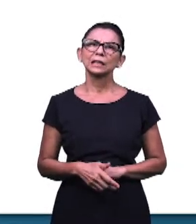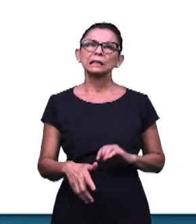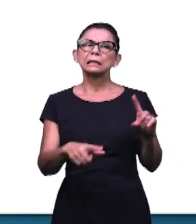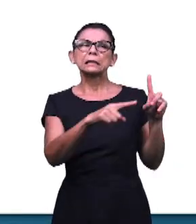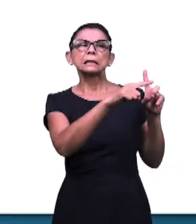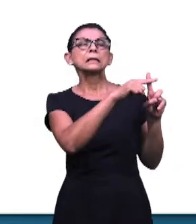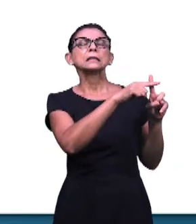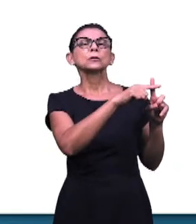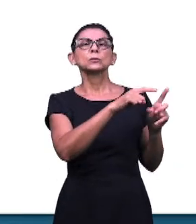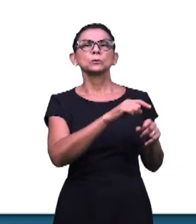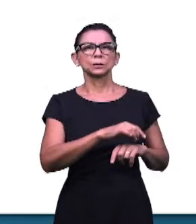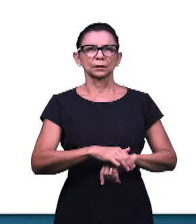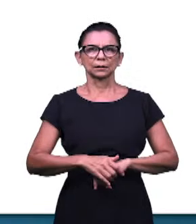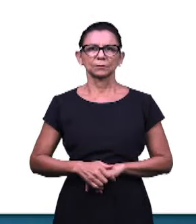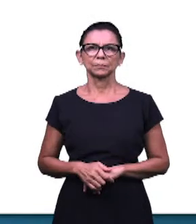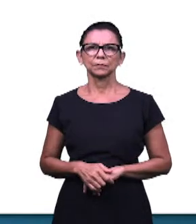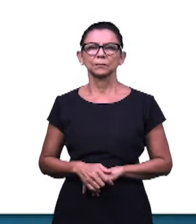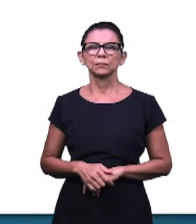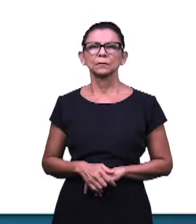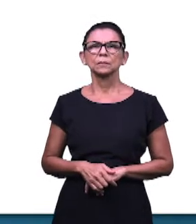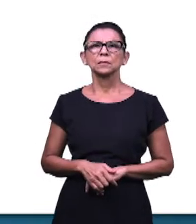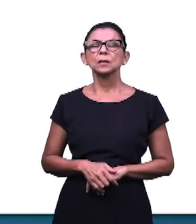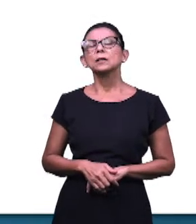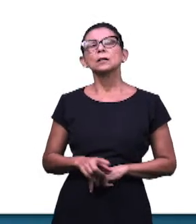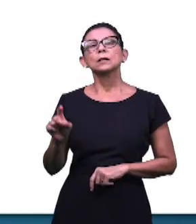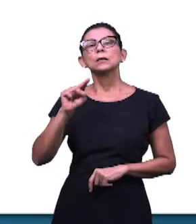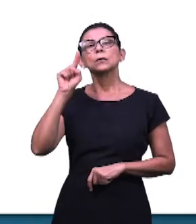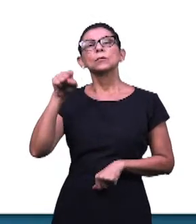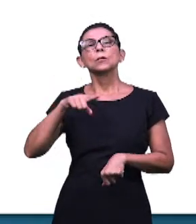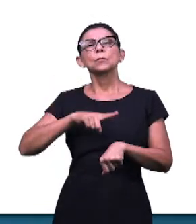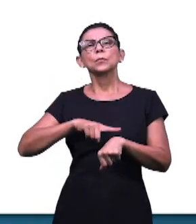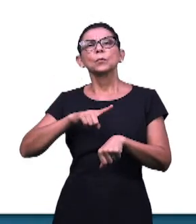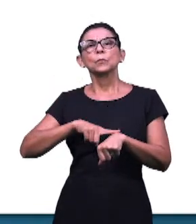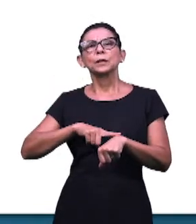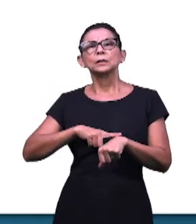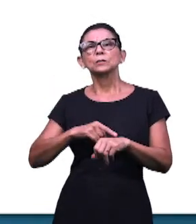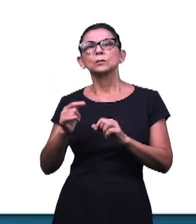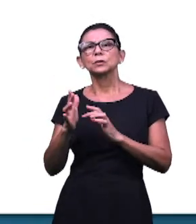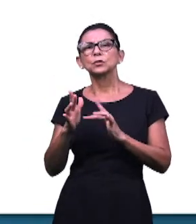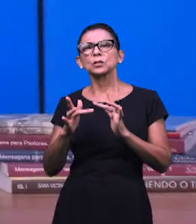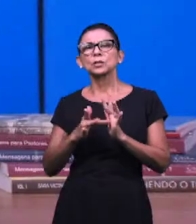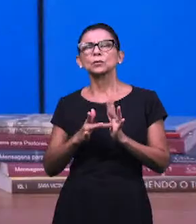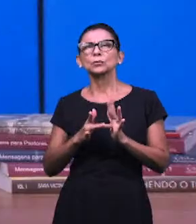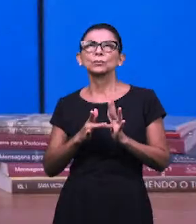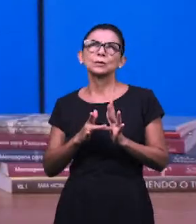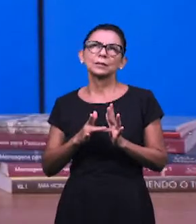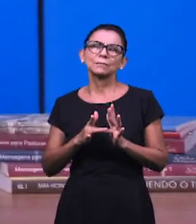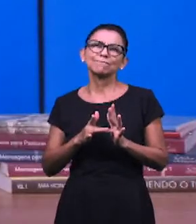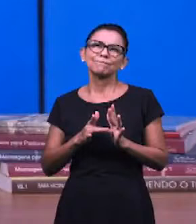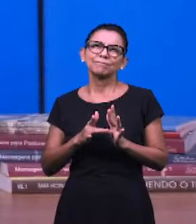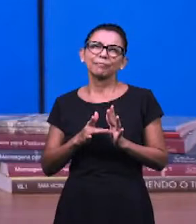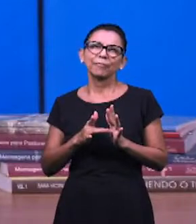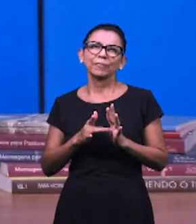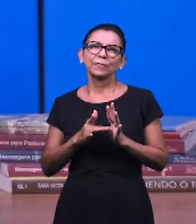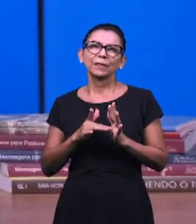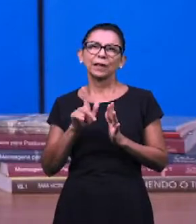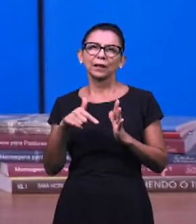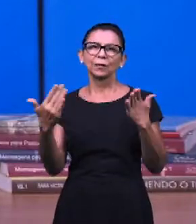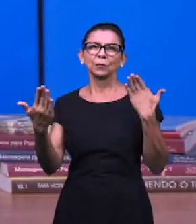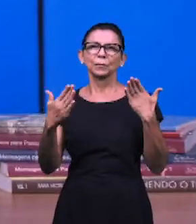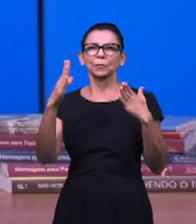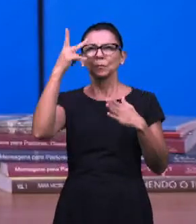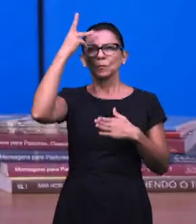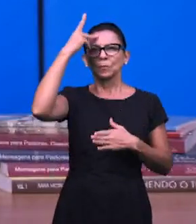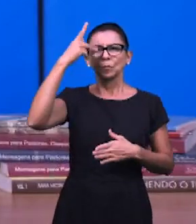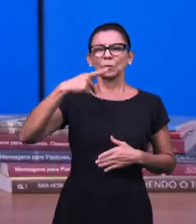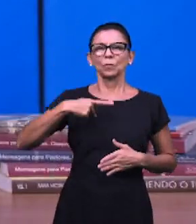foram os momentos que Jesus se mostrou como homem? Então nós vamos ter uma resposta